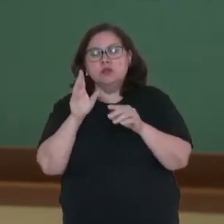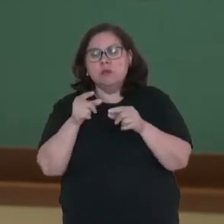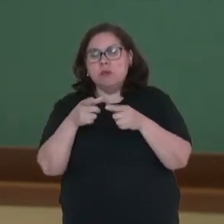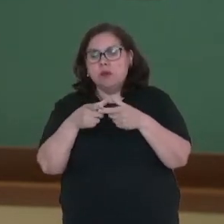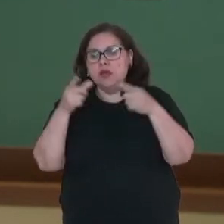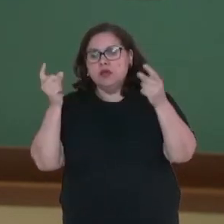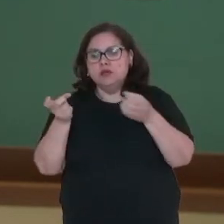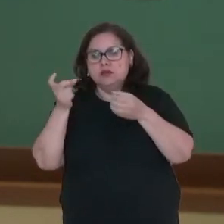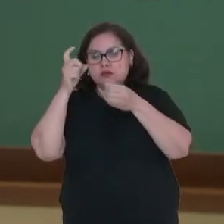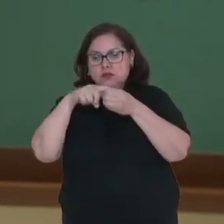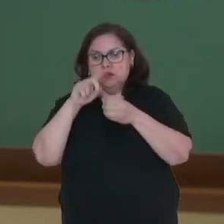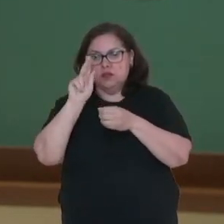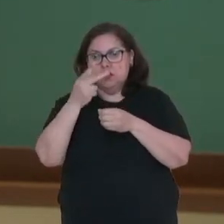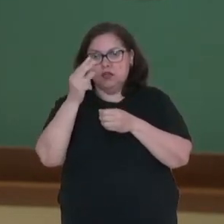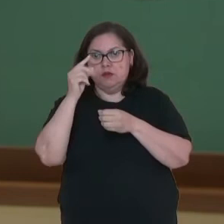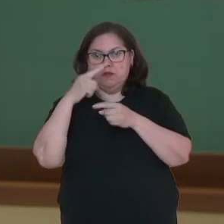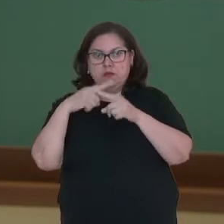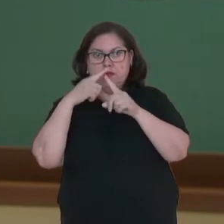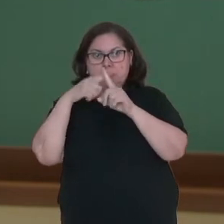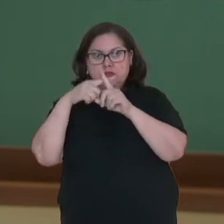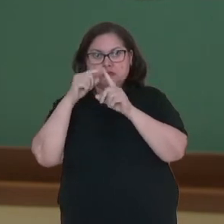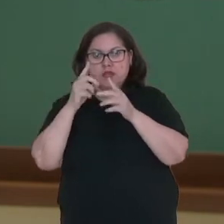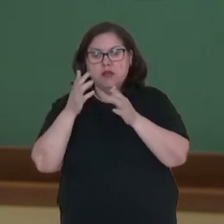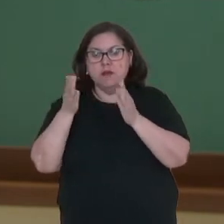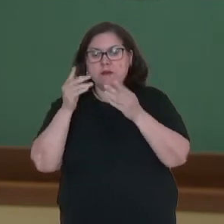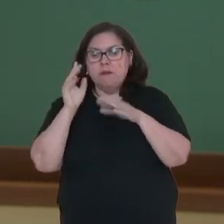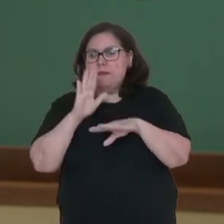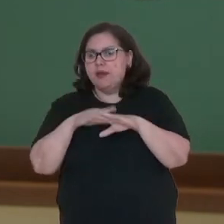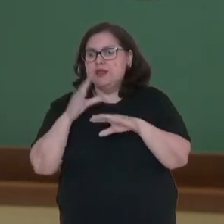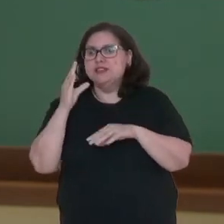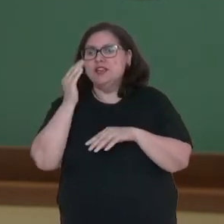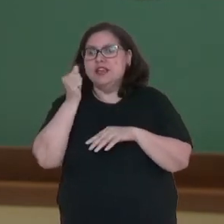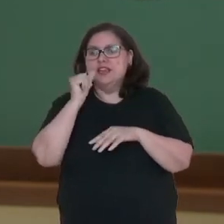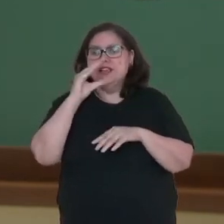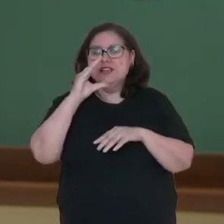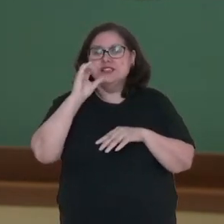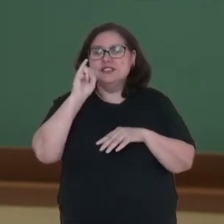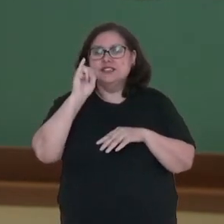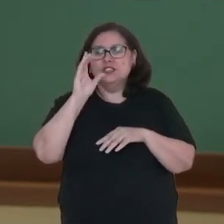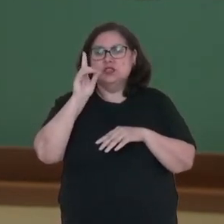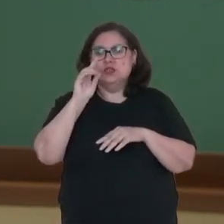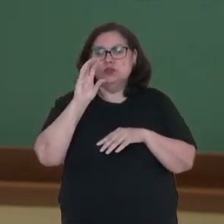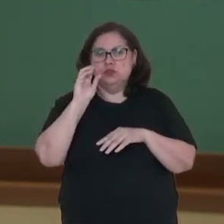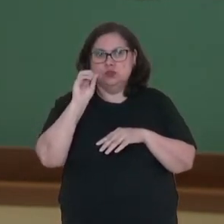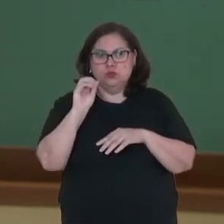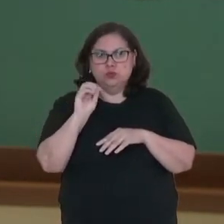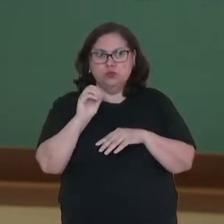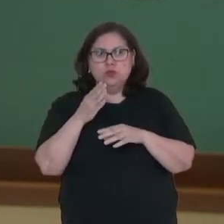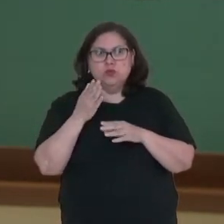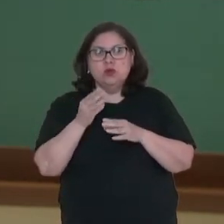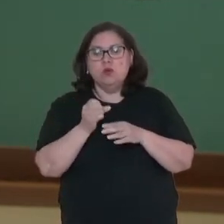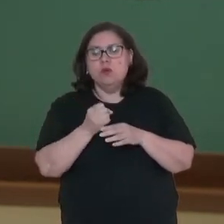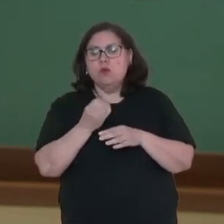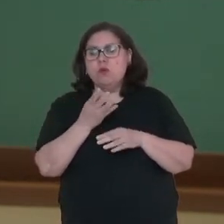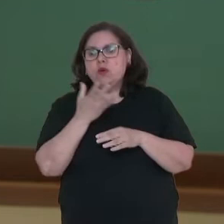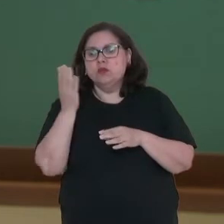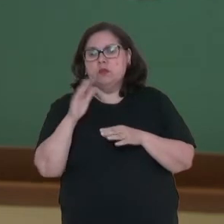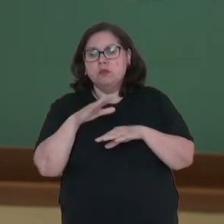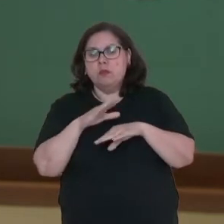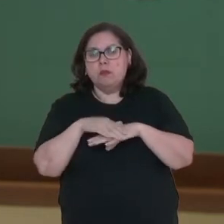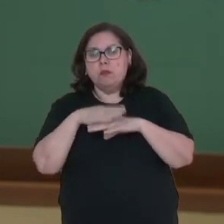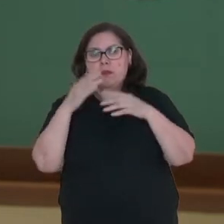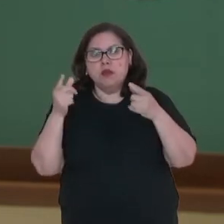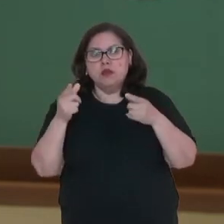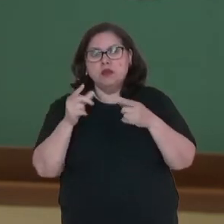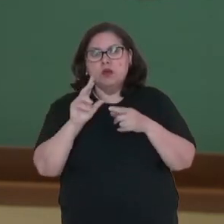a concentração de H+, mais ácido é a substância. Quanto maior a